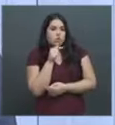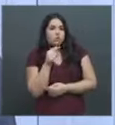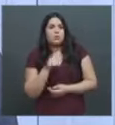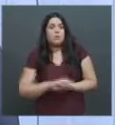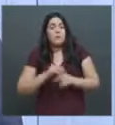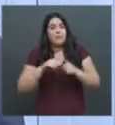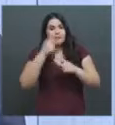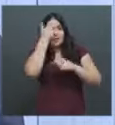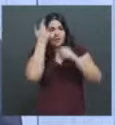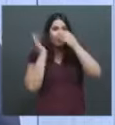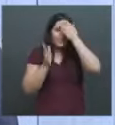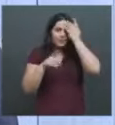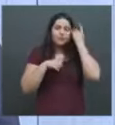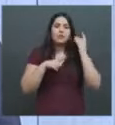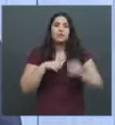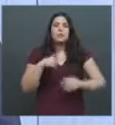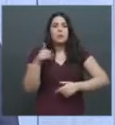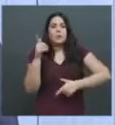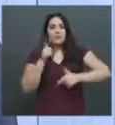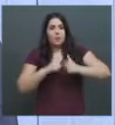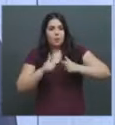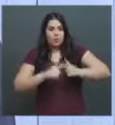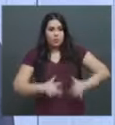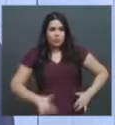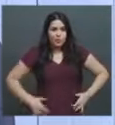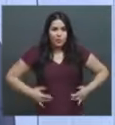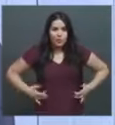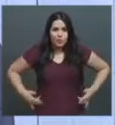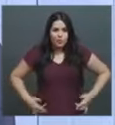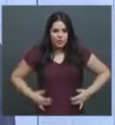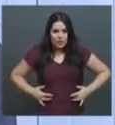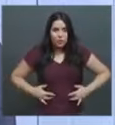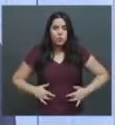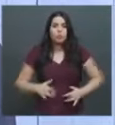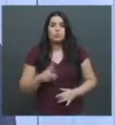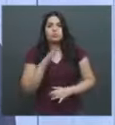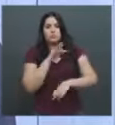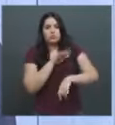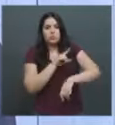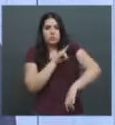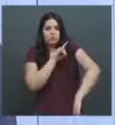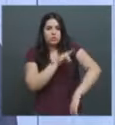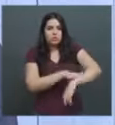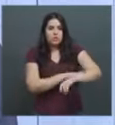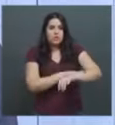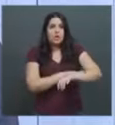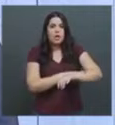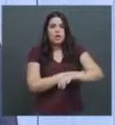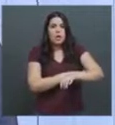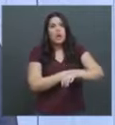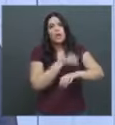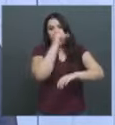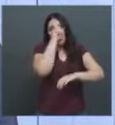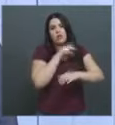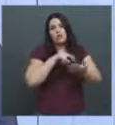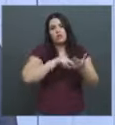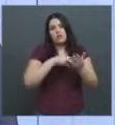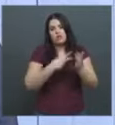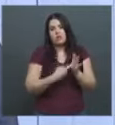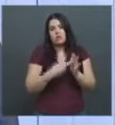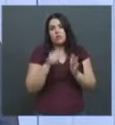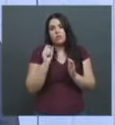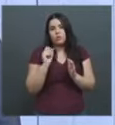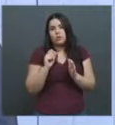que já tem problemas renais, a urina mais cheia de elementos, mais amarelada, significa que o rim está